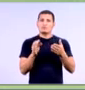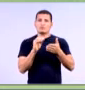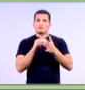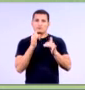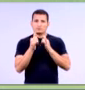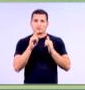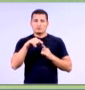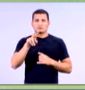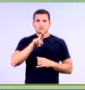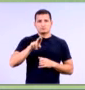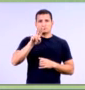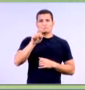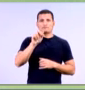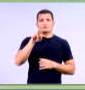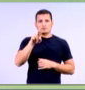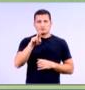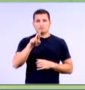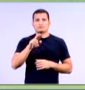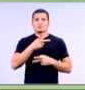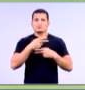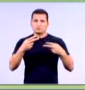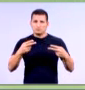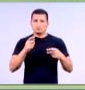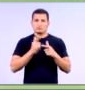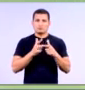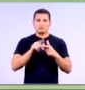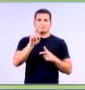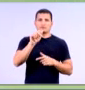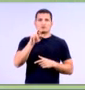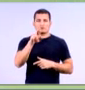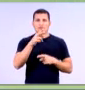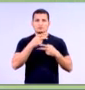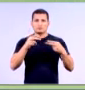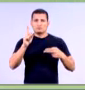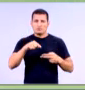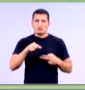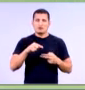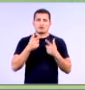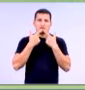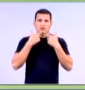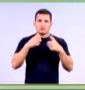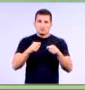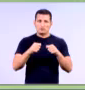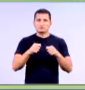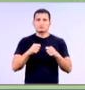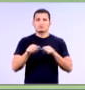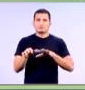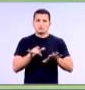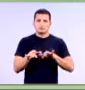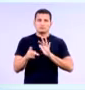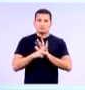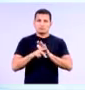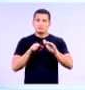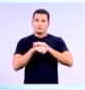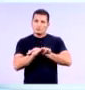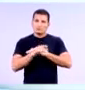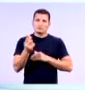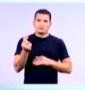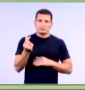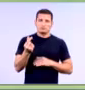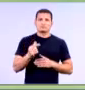objetos. Porque variáveis e objetos são mecanismos da linguagem de programação para armazenar valores.